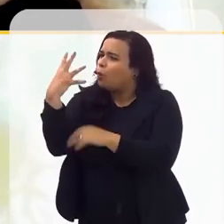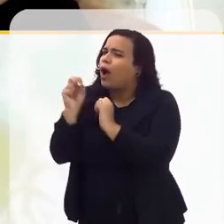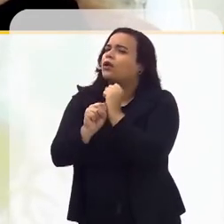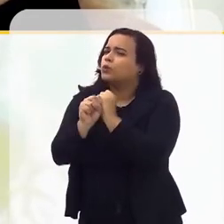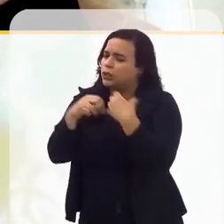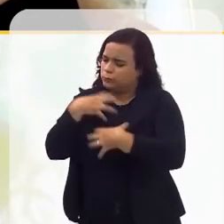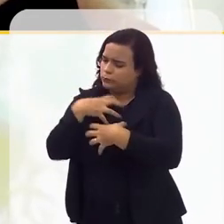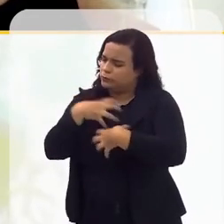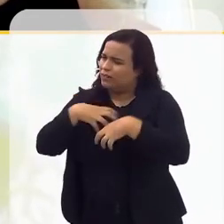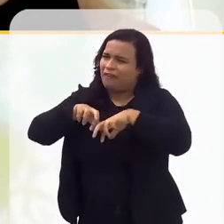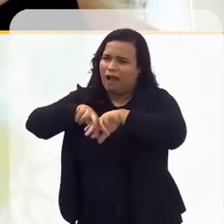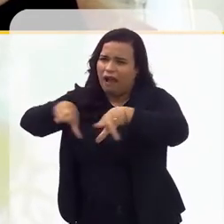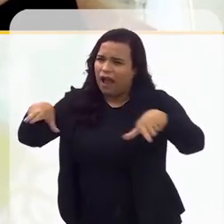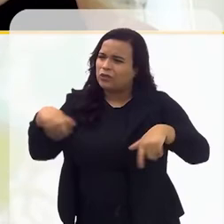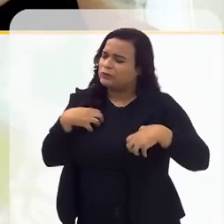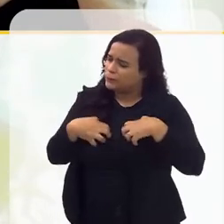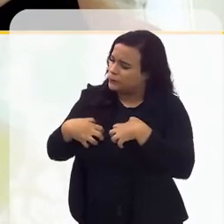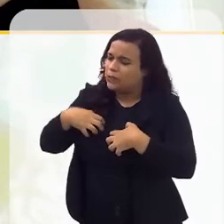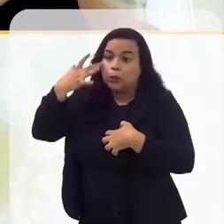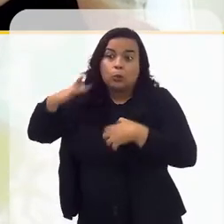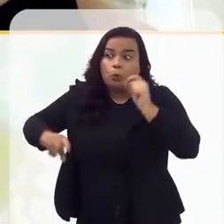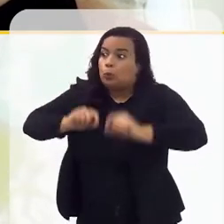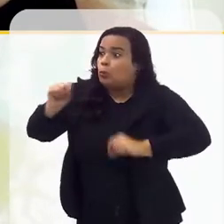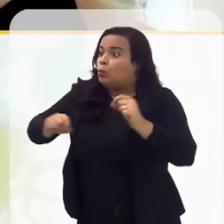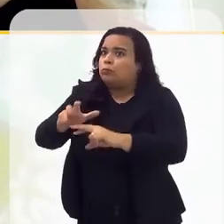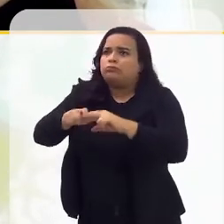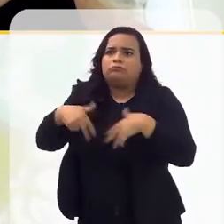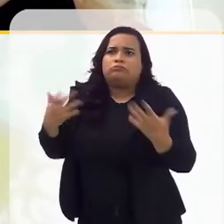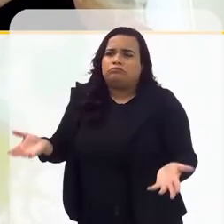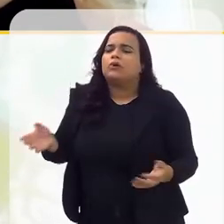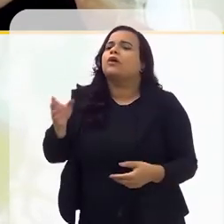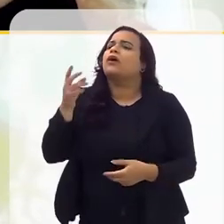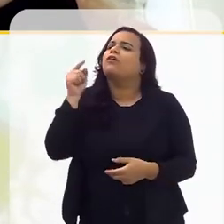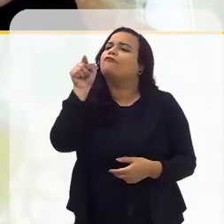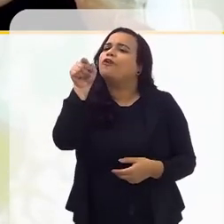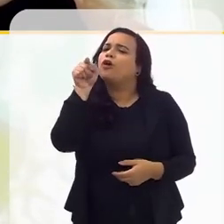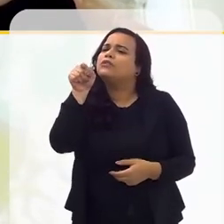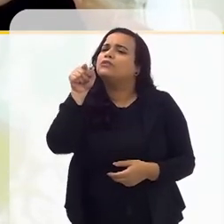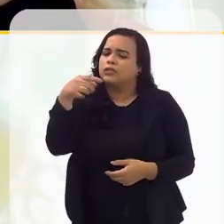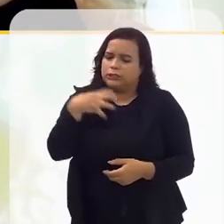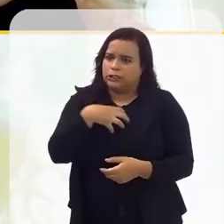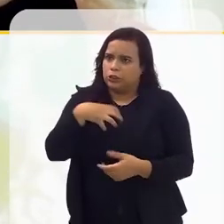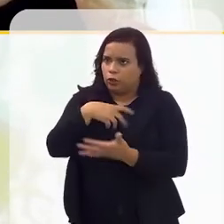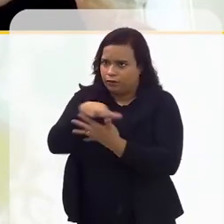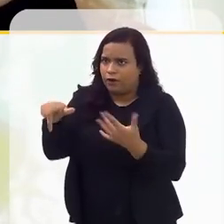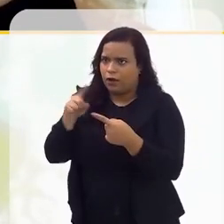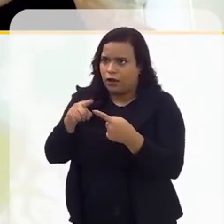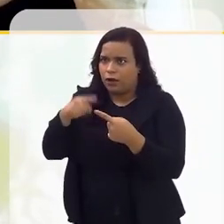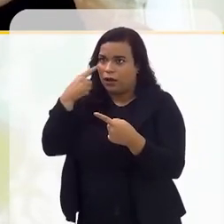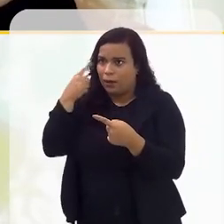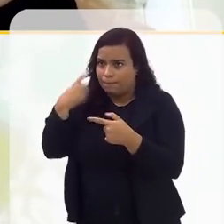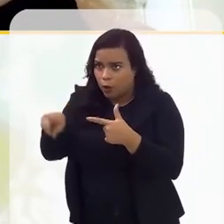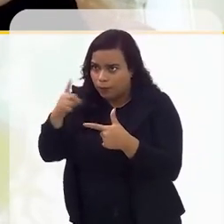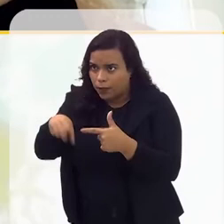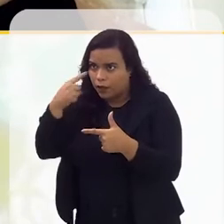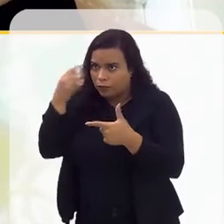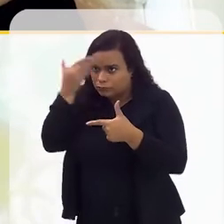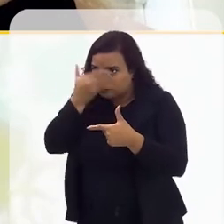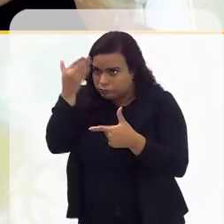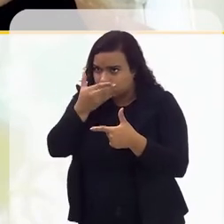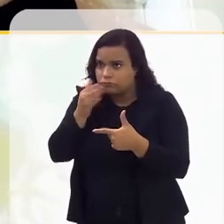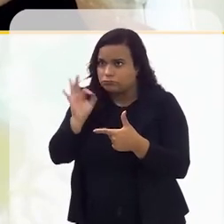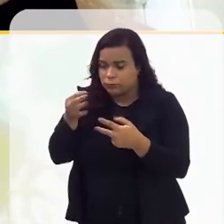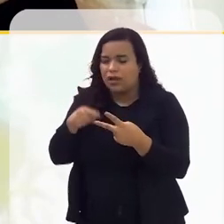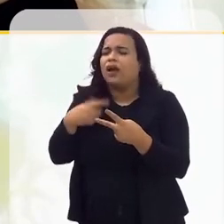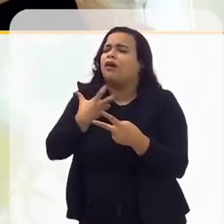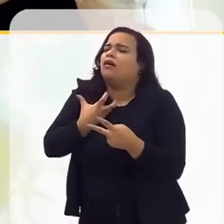4 anos, pelo menos, de sintomas Sem sem ter noção, saber. sem saber. E os sintomas que você, Ingrid, teve? Foi problema na visão, né? Que